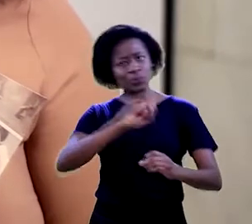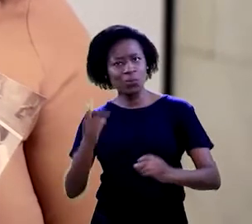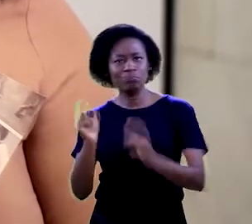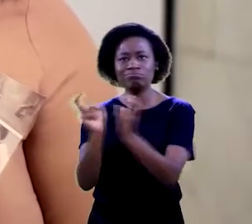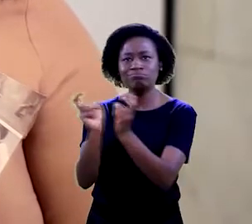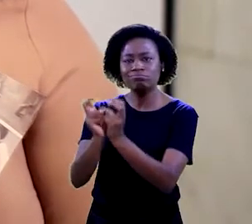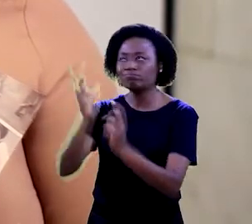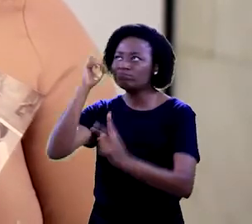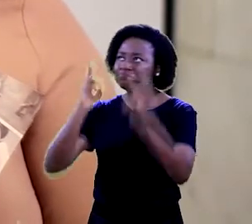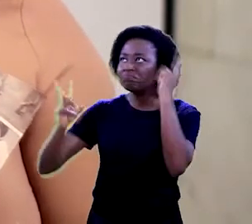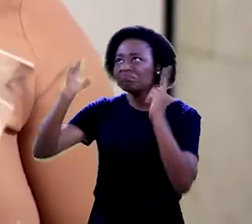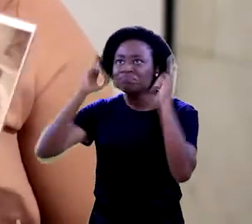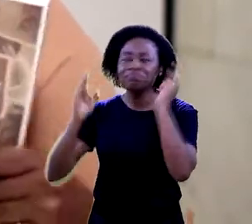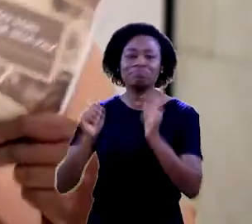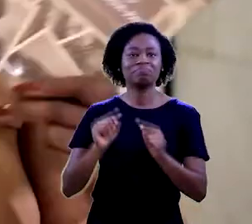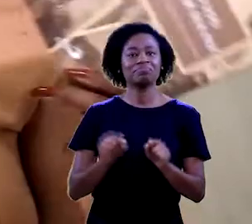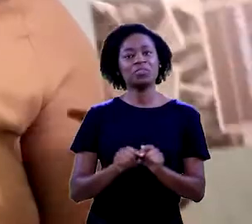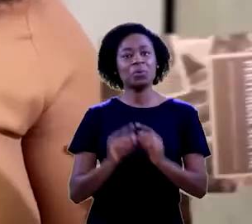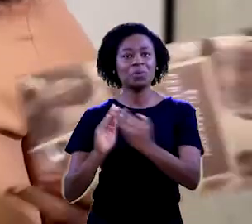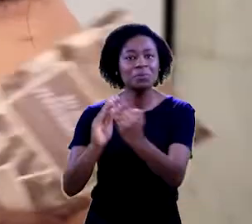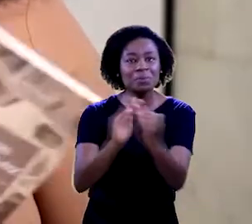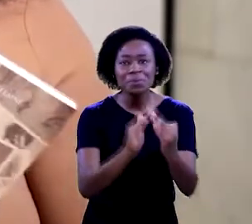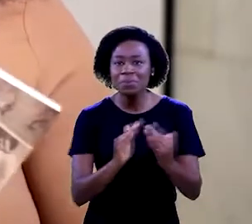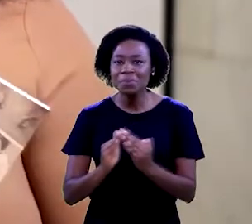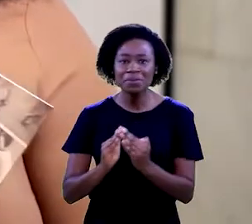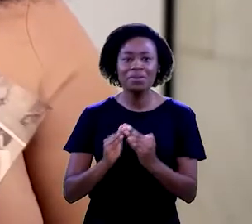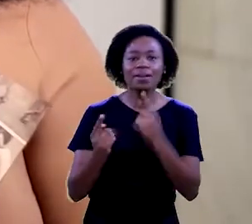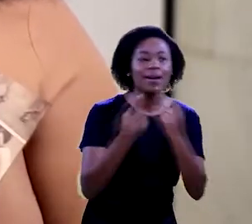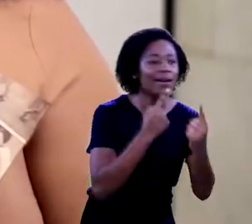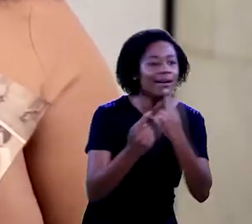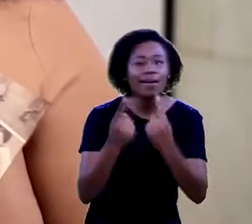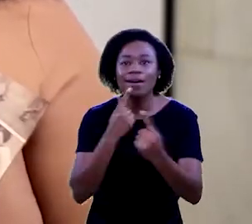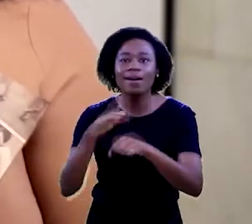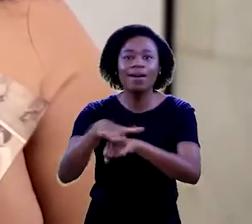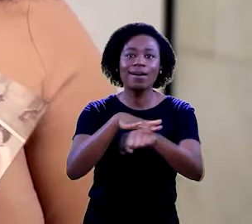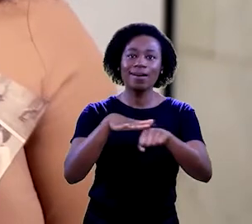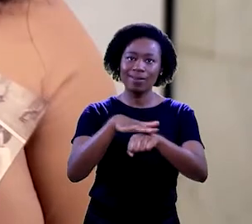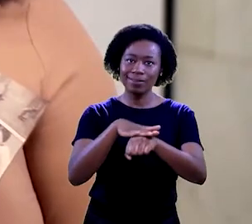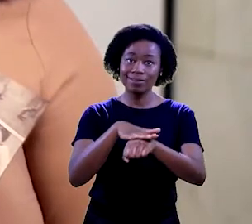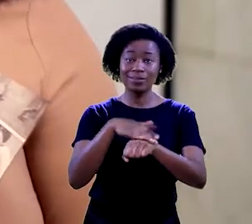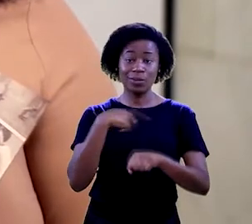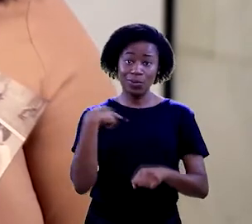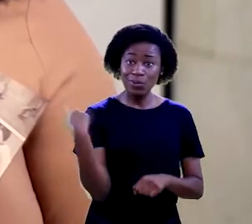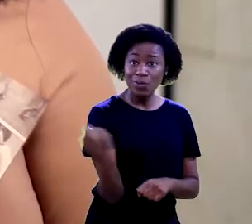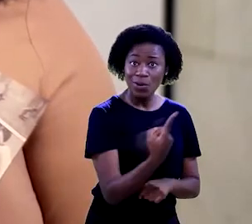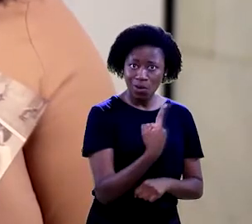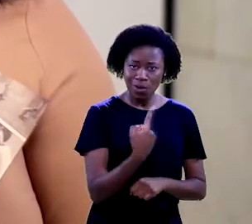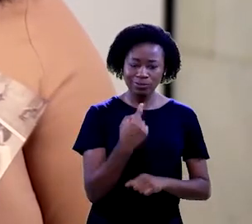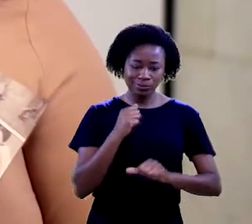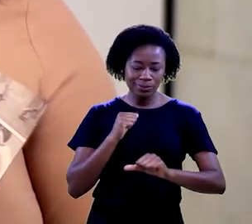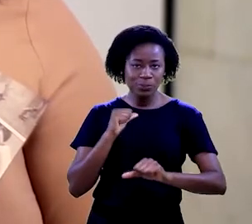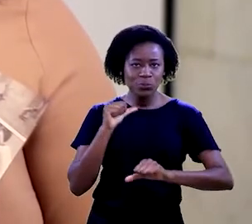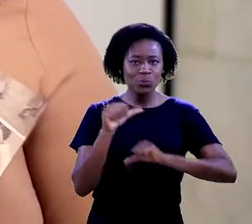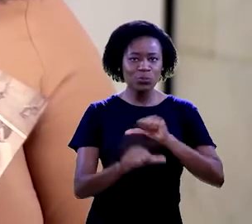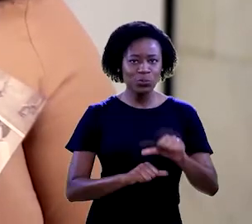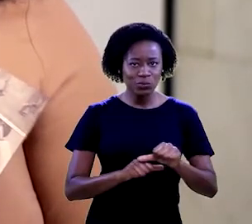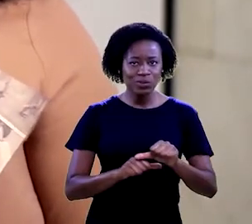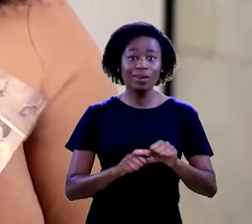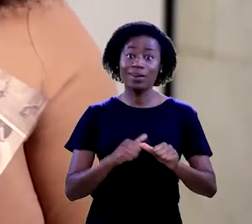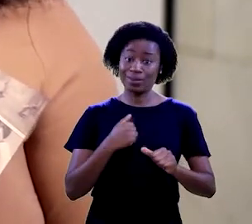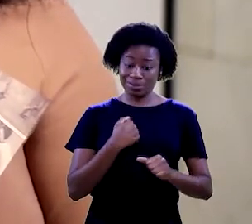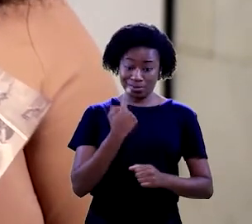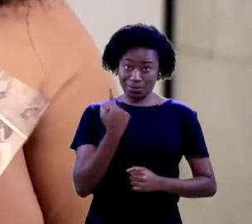de cabeleireiro, seja dialogando com as pessoas do nosso bairro, nós podemos fazer uma mudança,